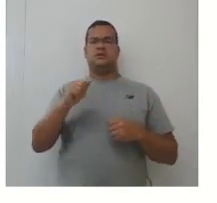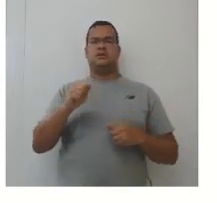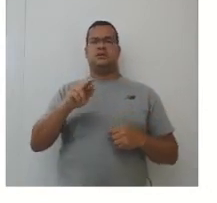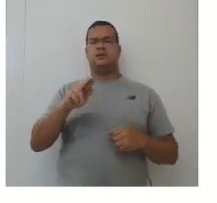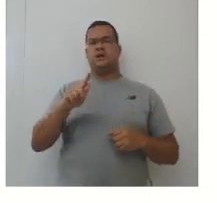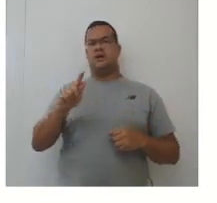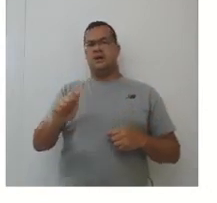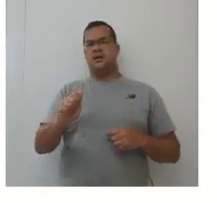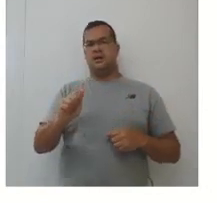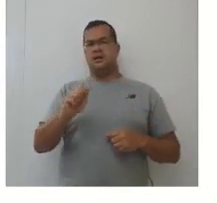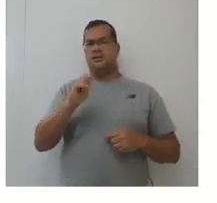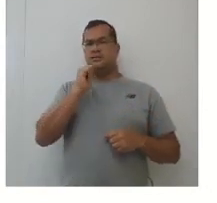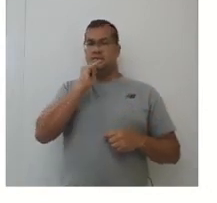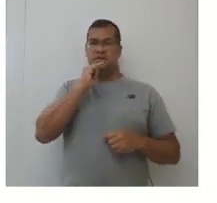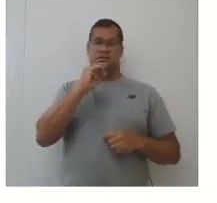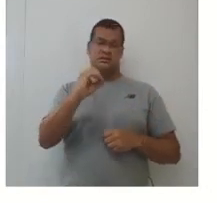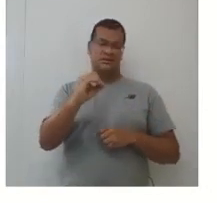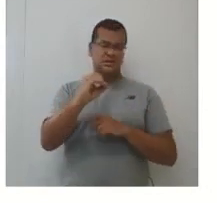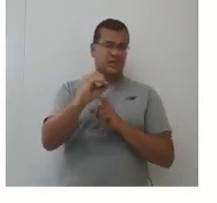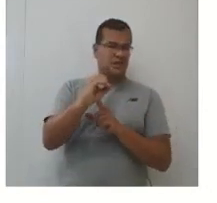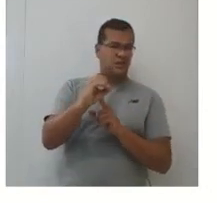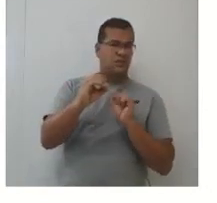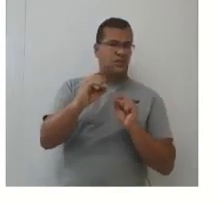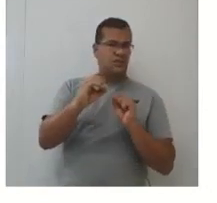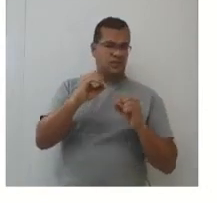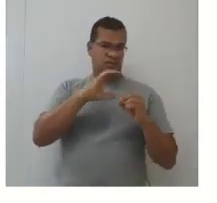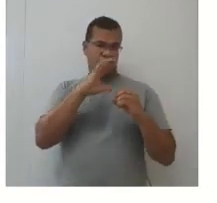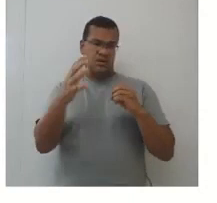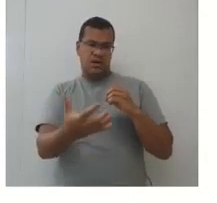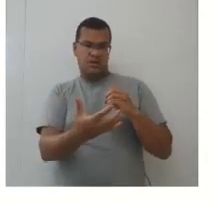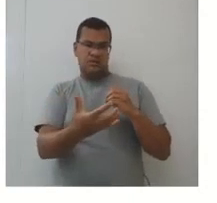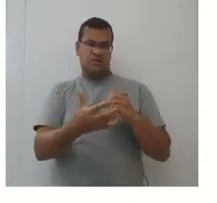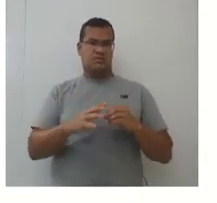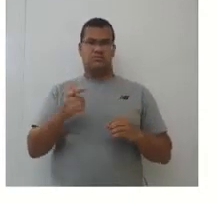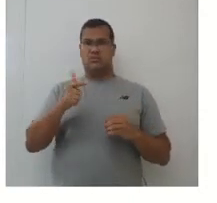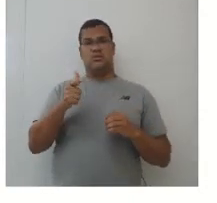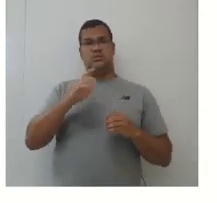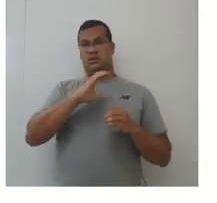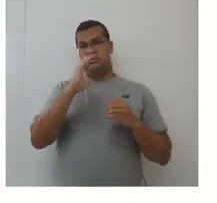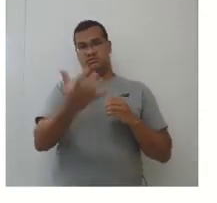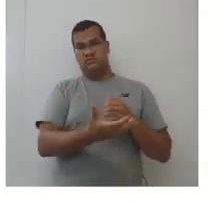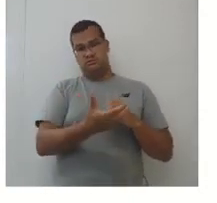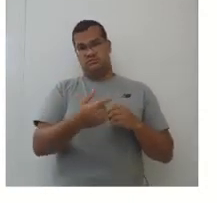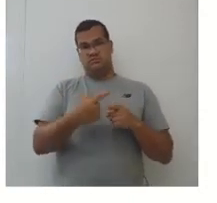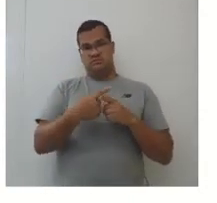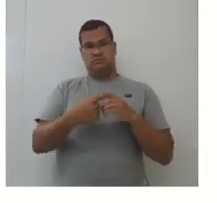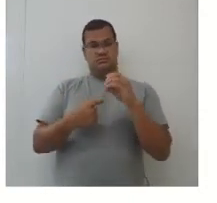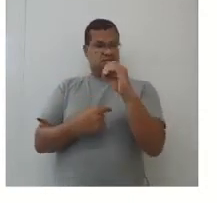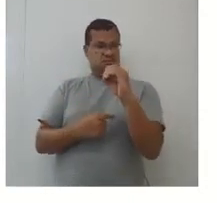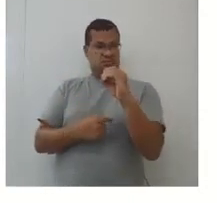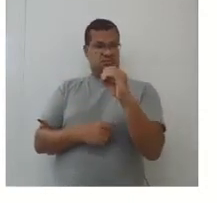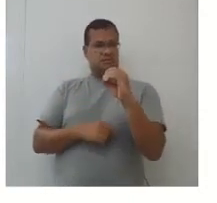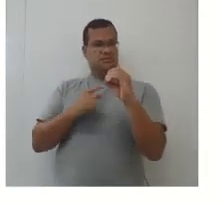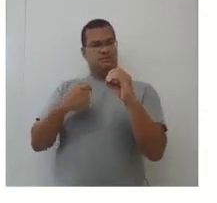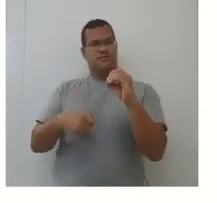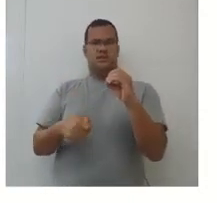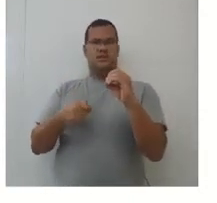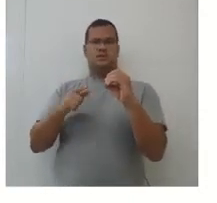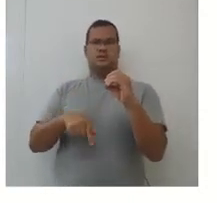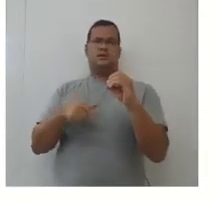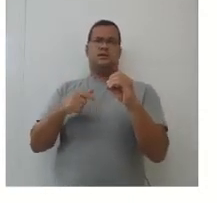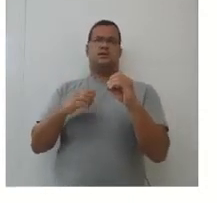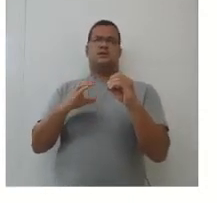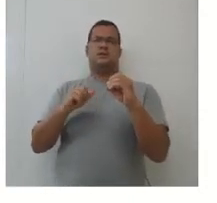carga 0 e ele perguntasse o campo nem existia. Porque para ter campo elétrico, tem que ter o